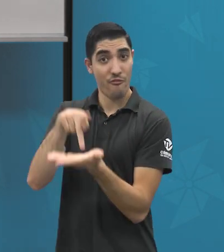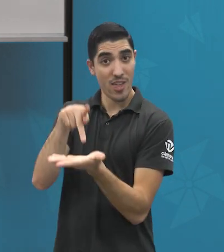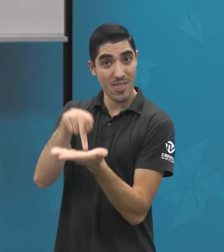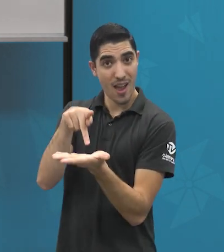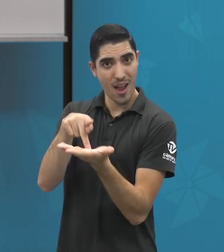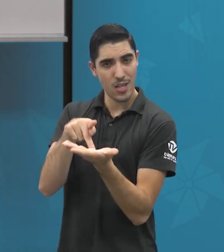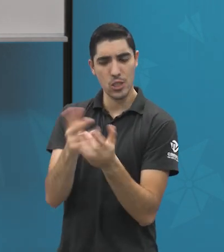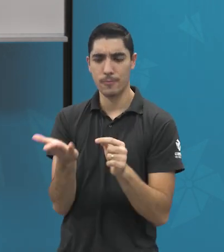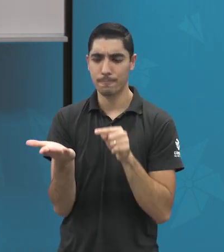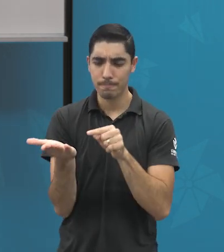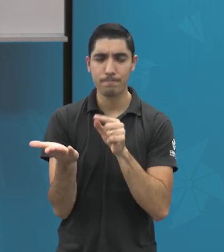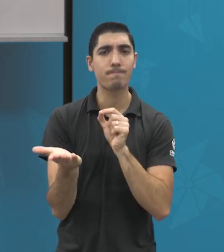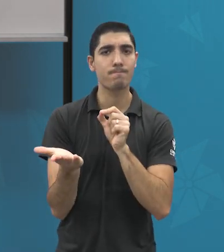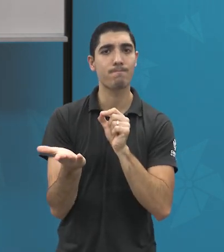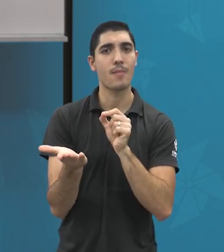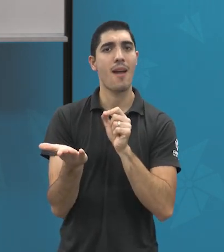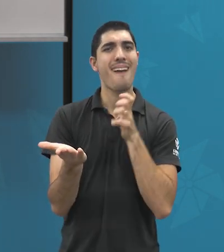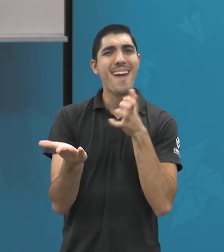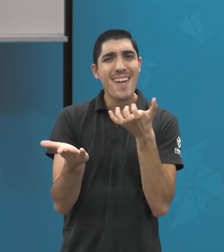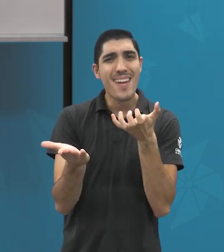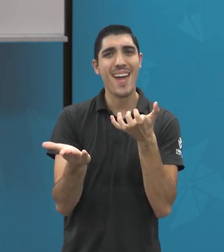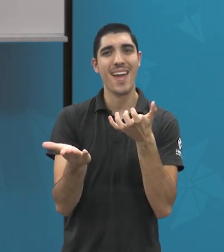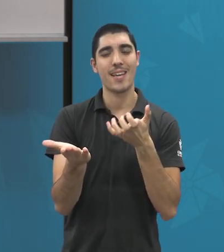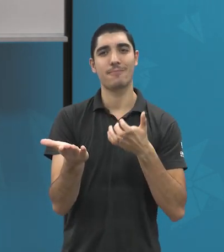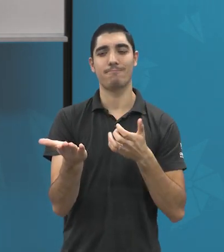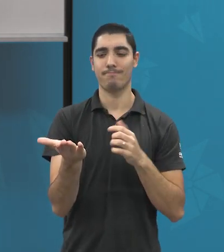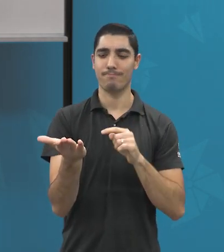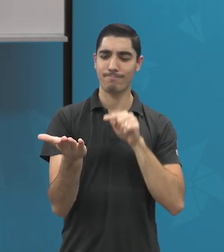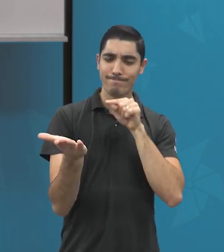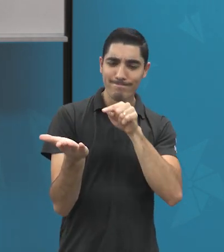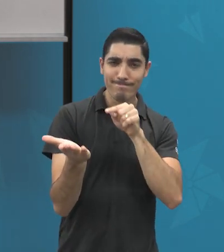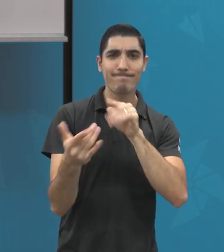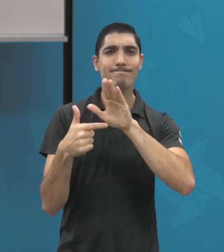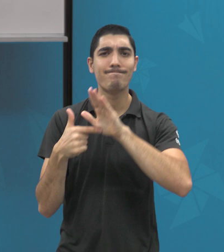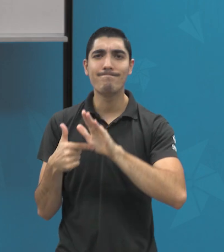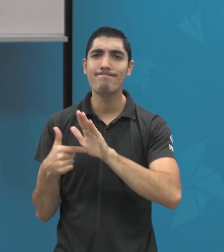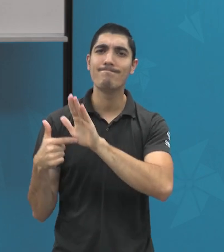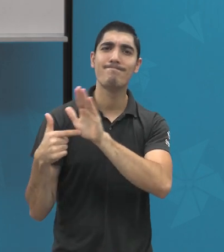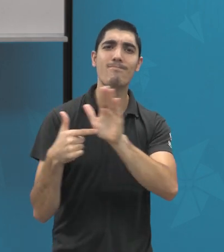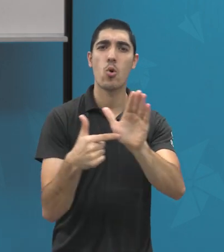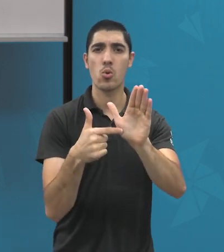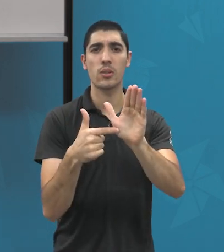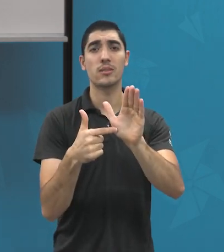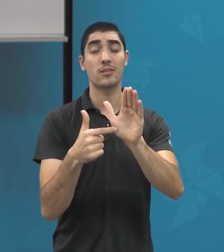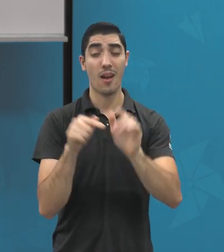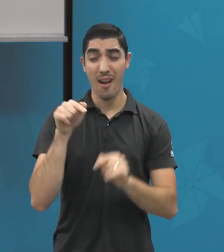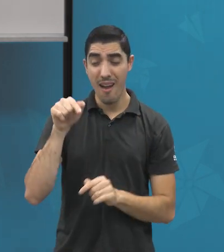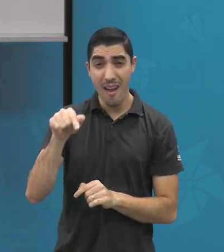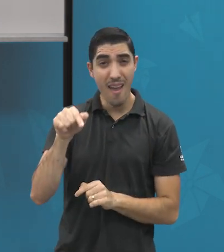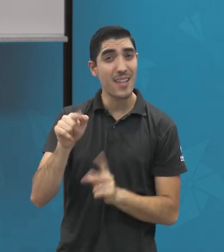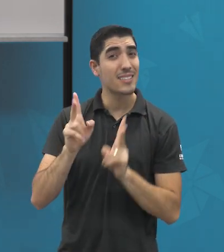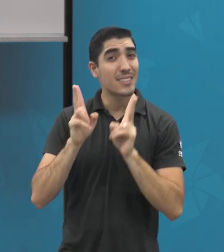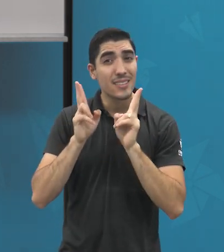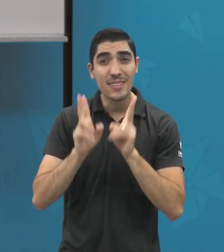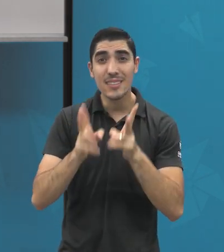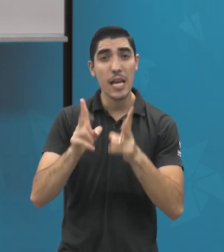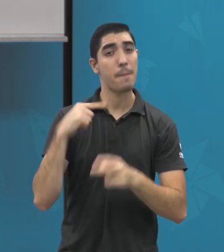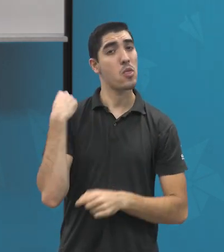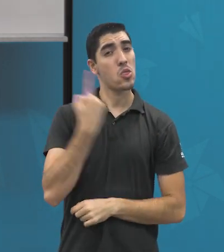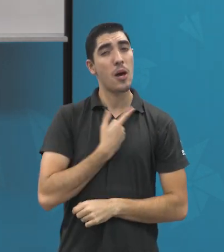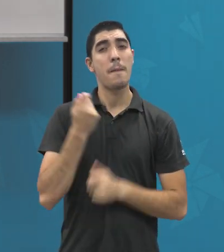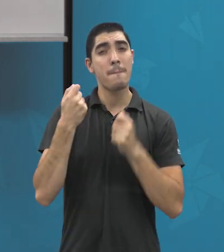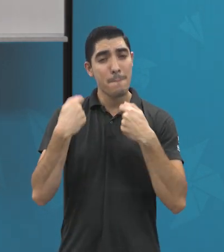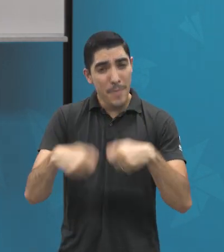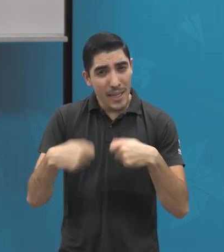ao mesmo tempo que ele imagina como algo que está sempre à frente, que todos nós precisamos